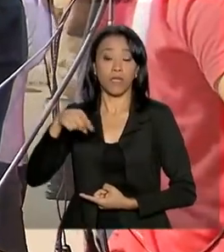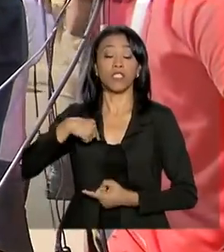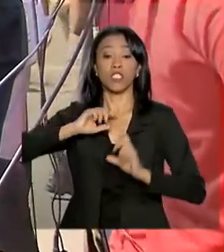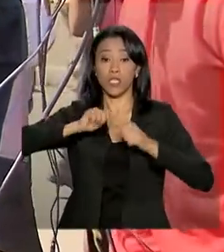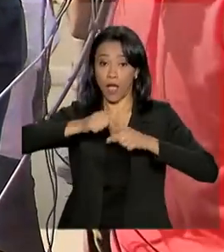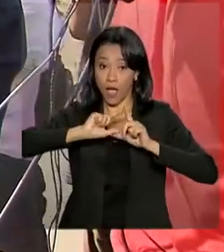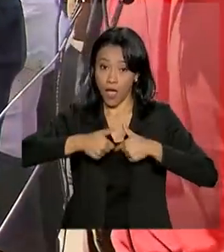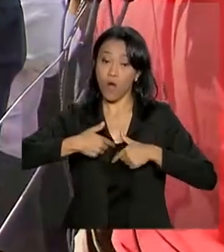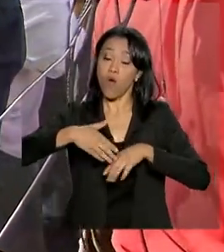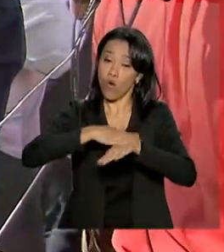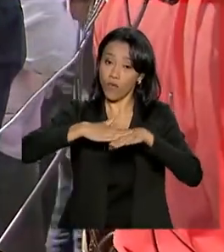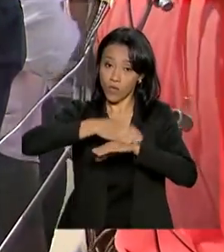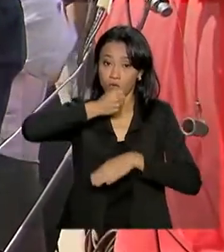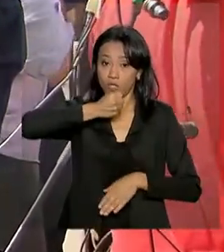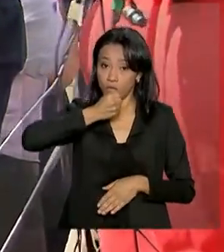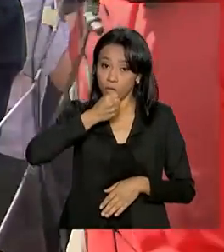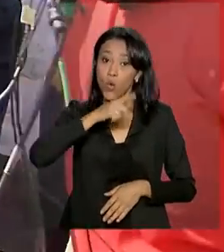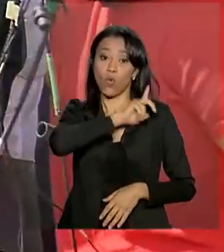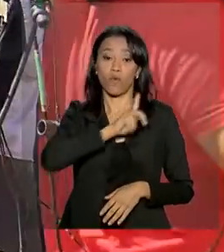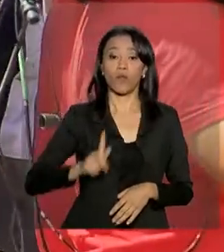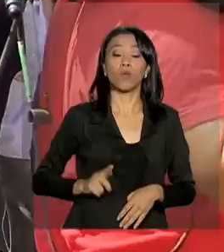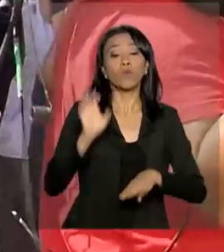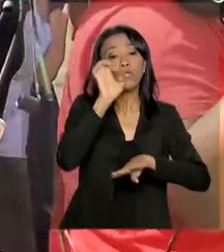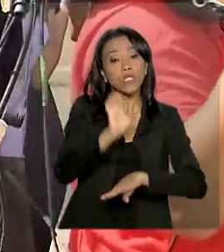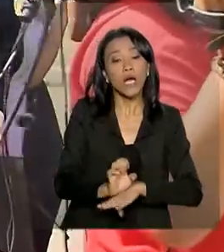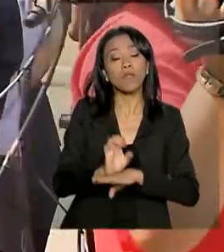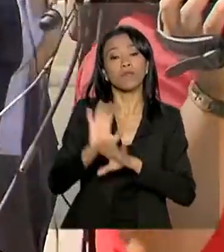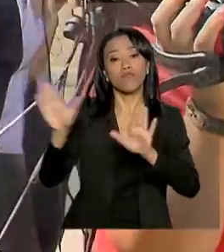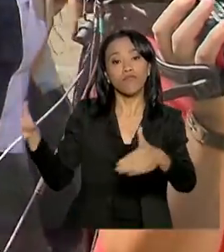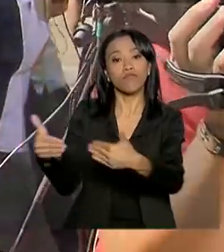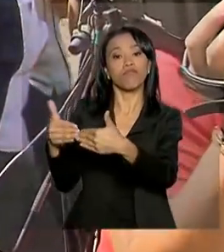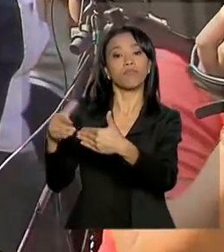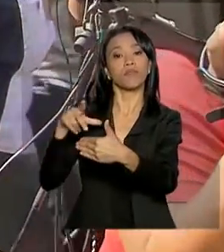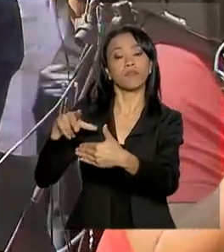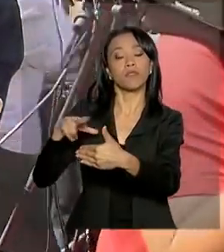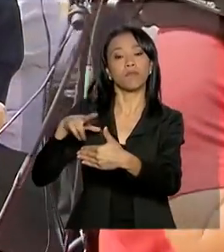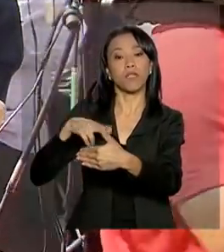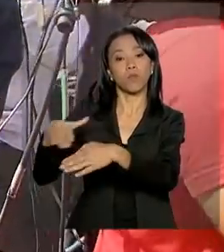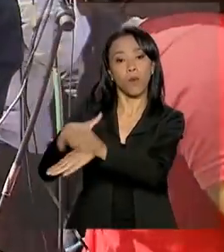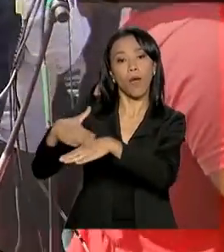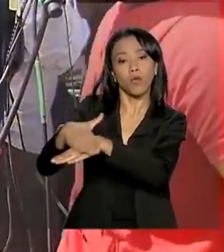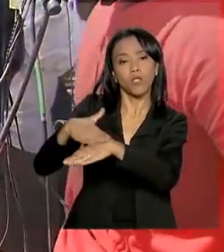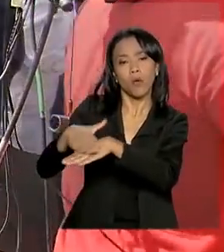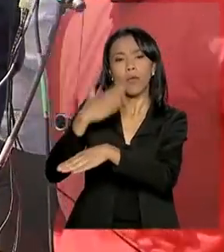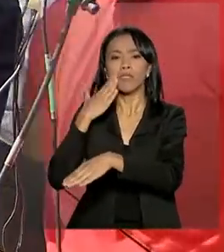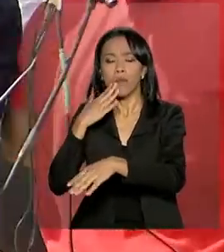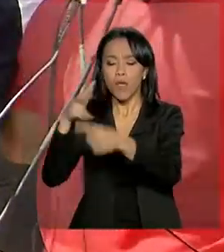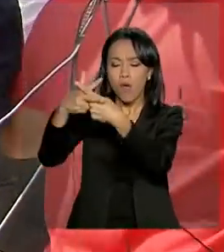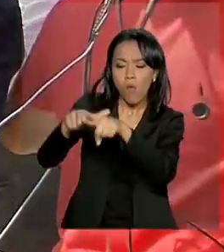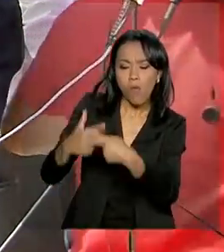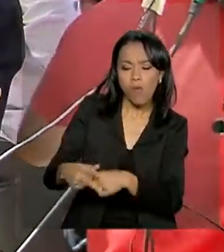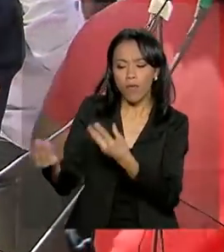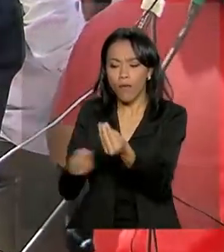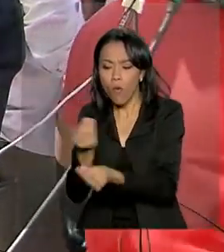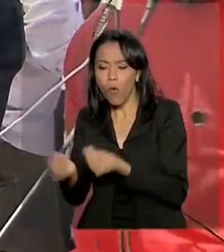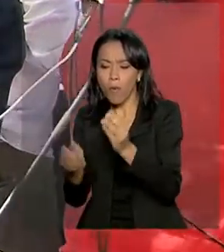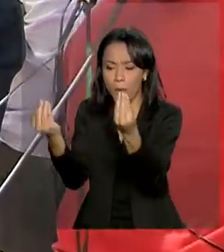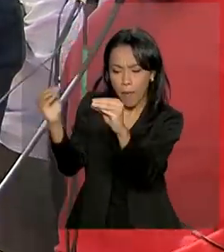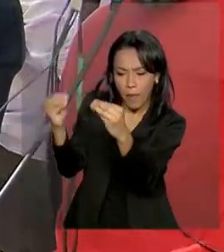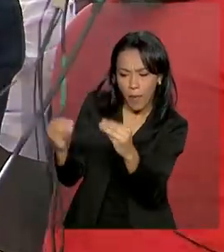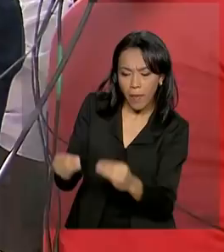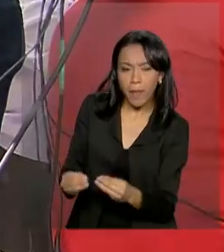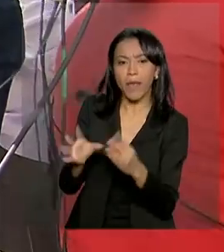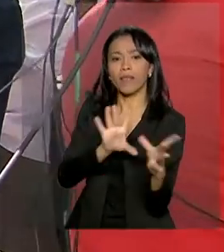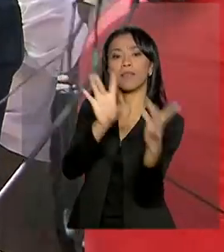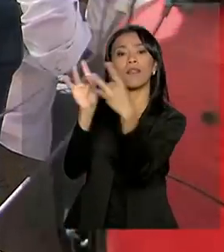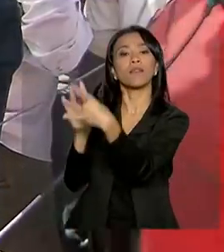falou com os jornalistas. O governador afirmou que eles se reuniram para fazer um alinhamento das ações, passar os detalhes da operação